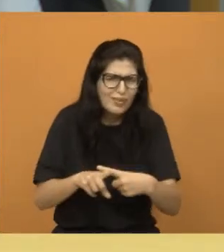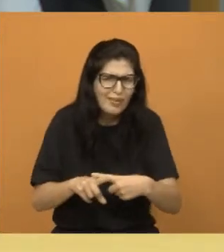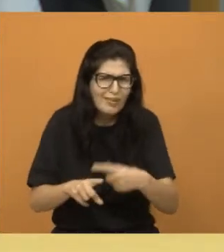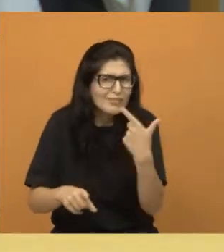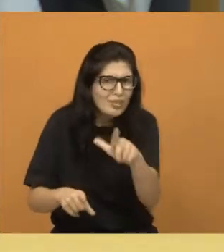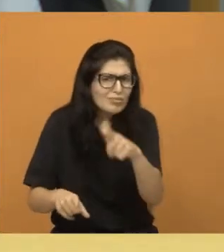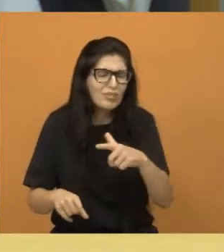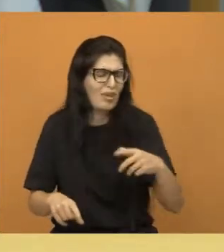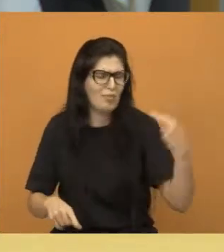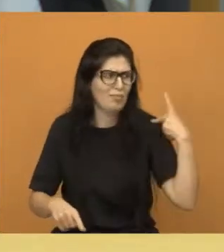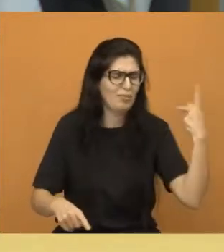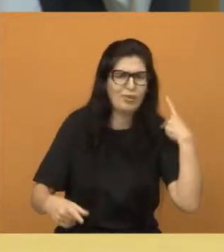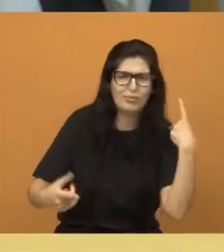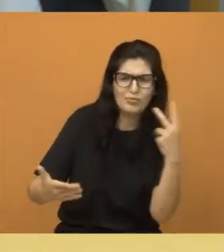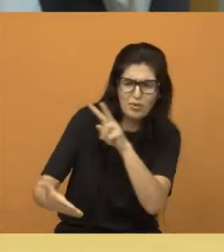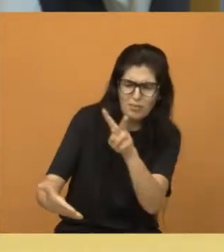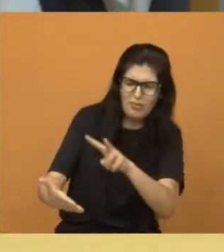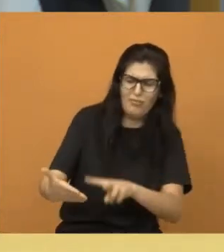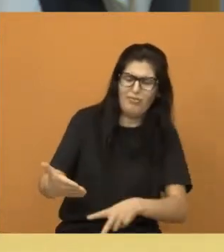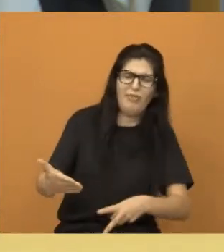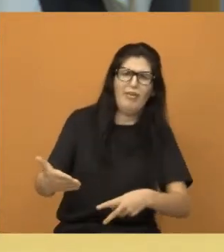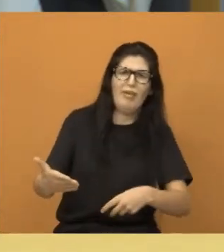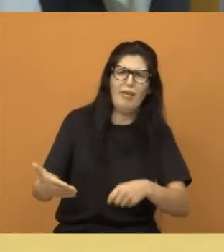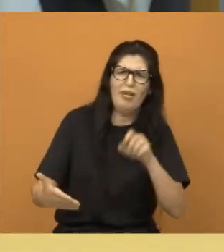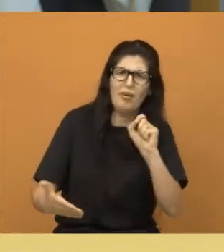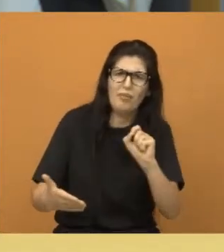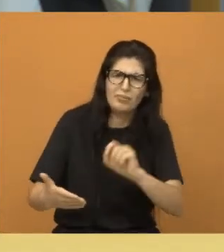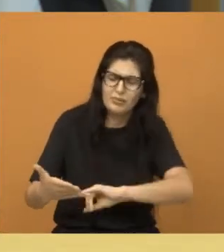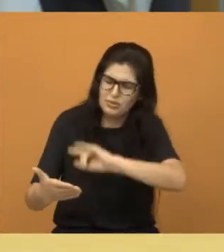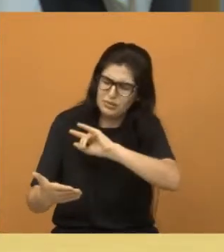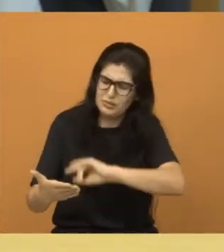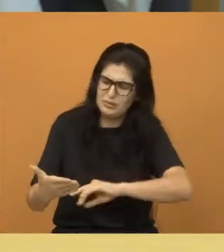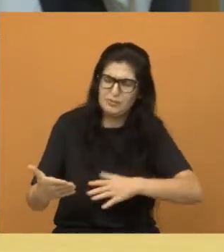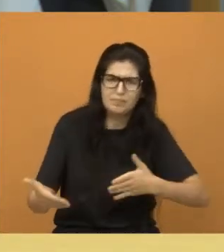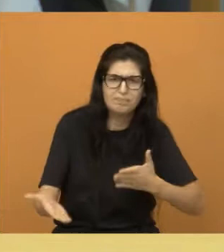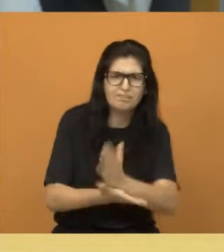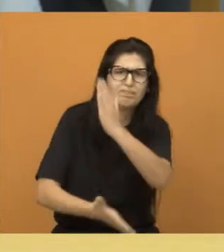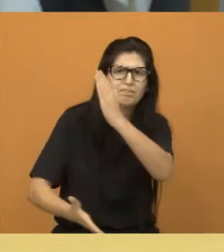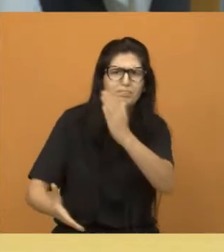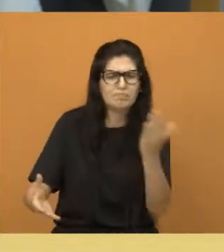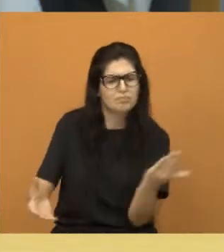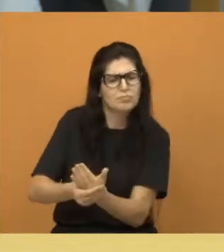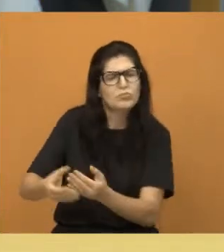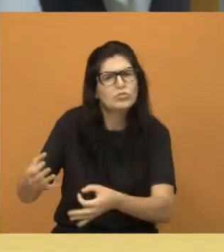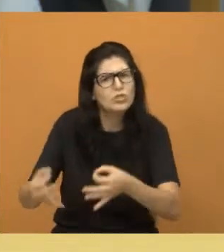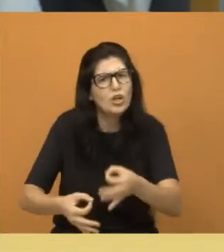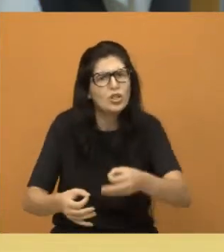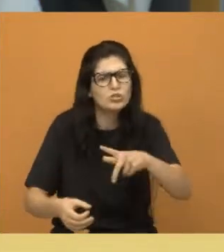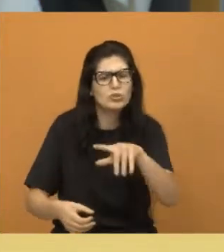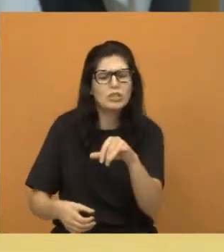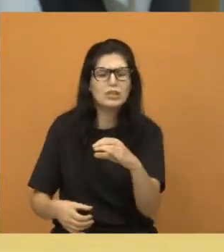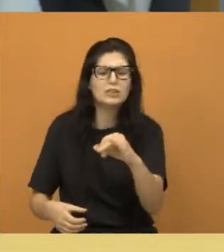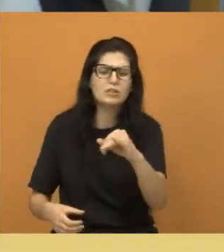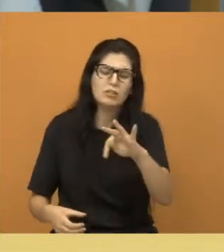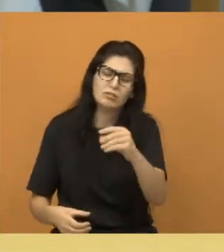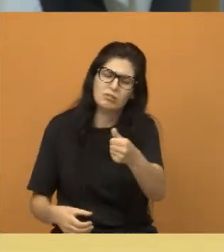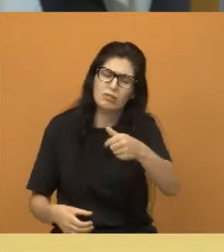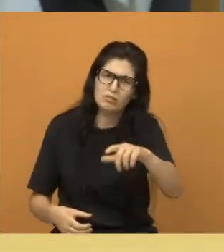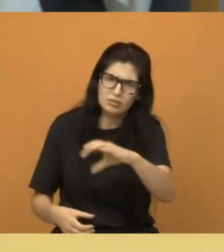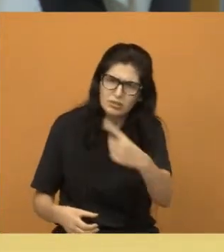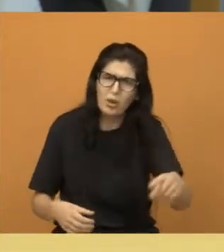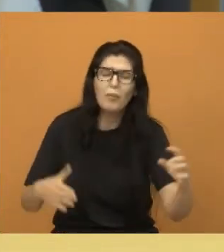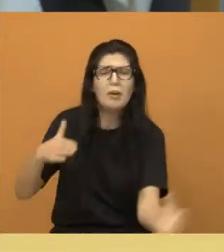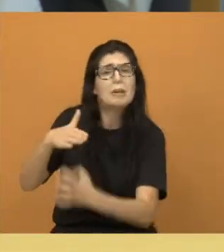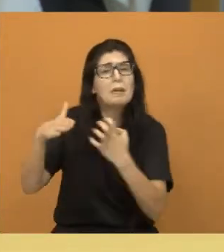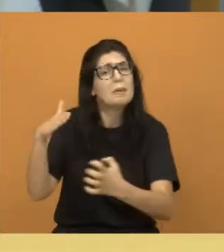acompanhar a licitação, eu não tenho procurador eu tenho poucos procuradores para acompanhar os processos